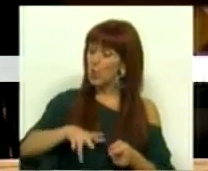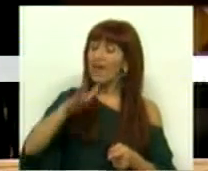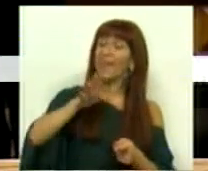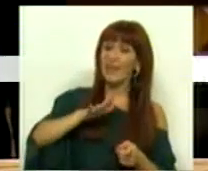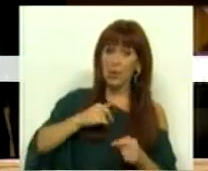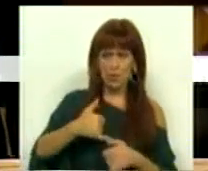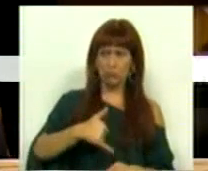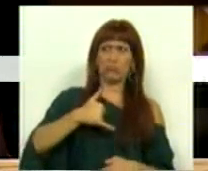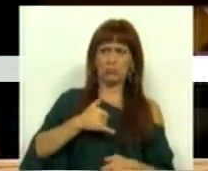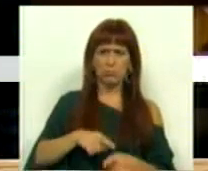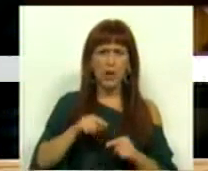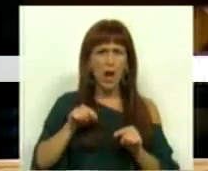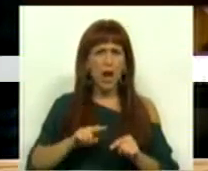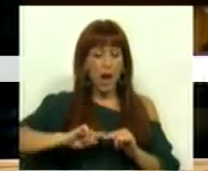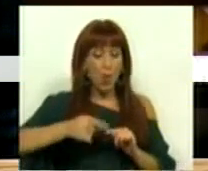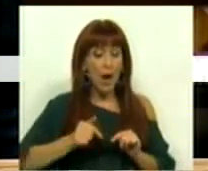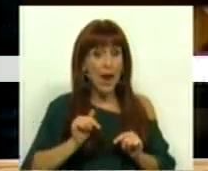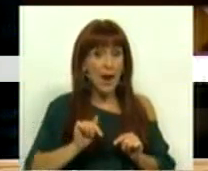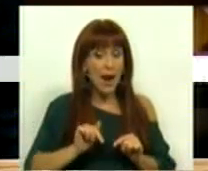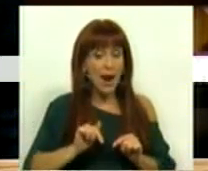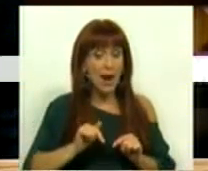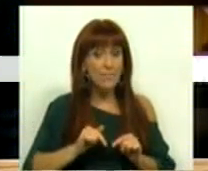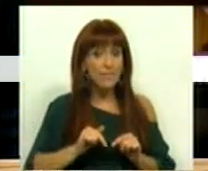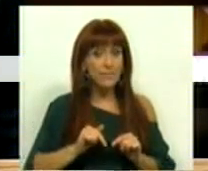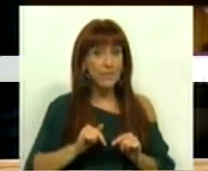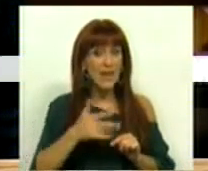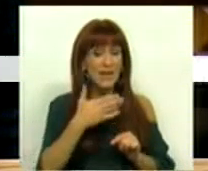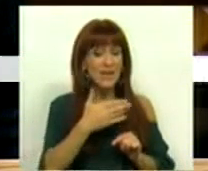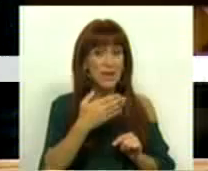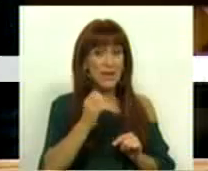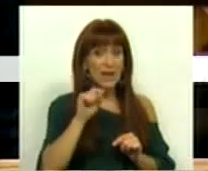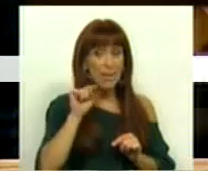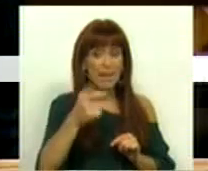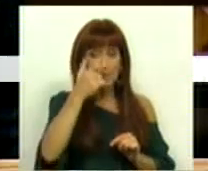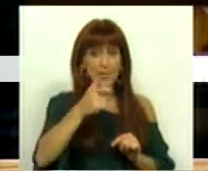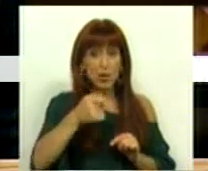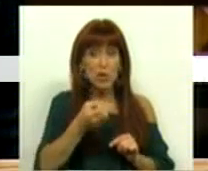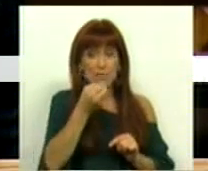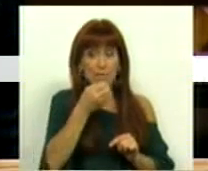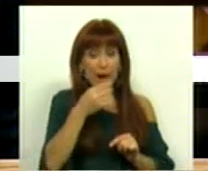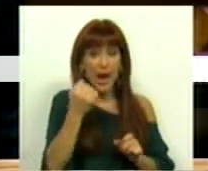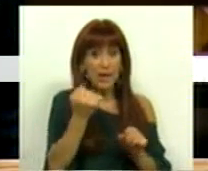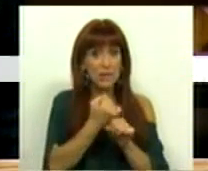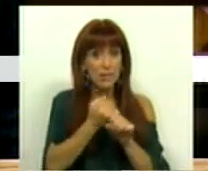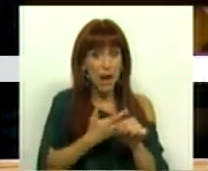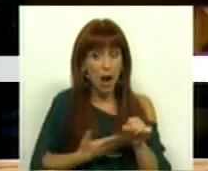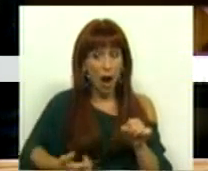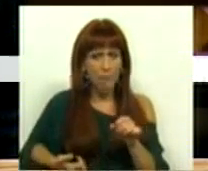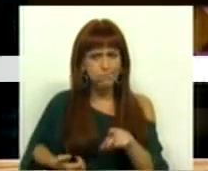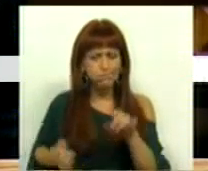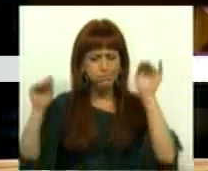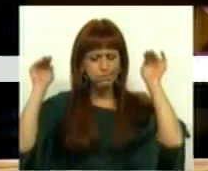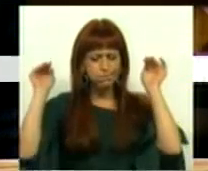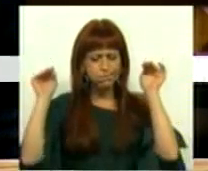é assustador, é que este ano são 170 mil postos de trabalho que se vão perder e que a